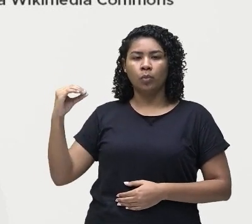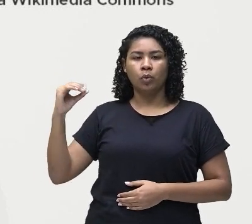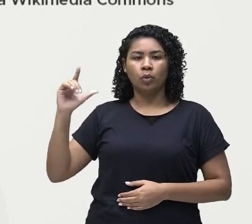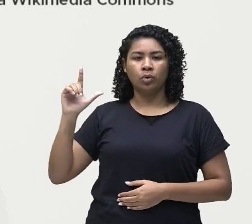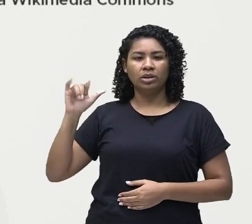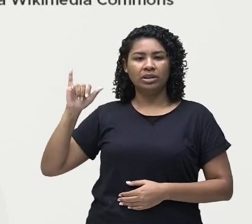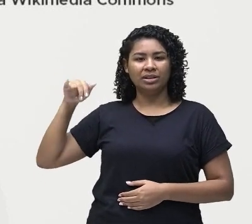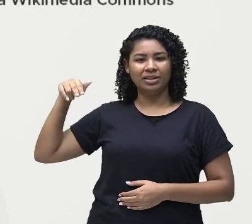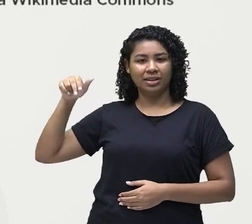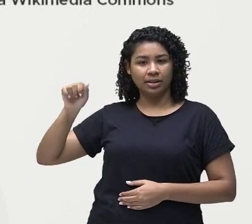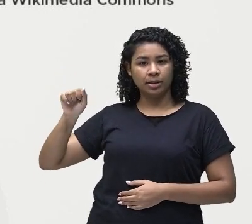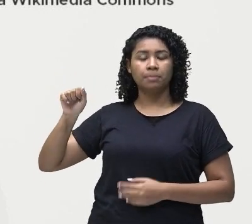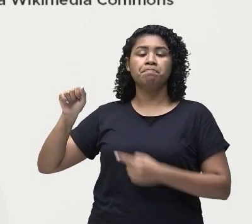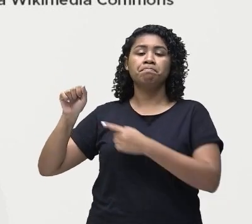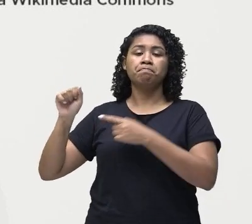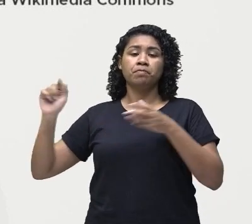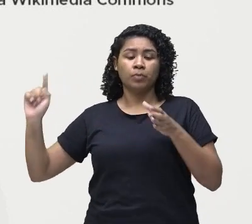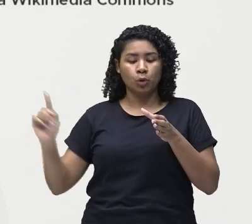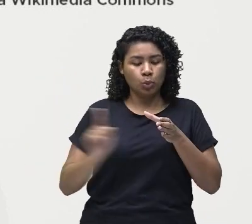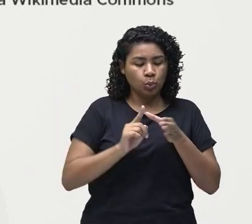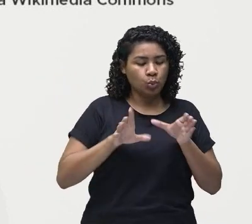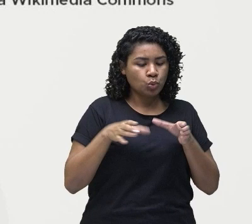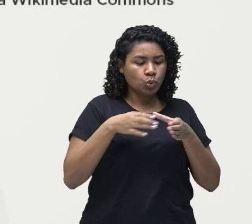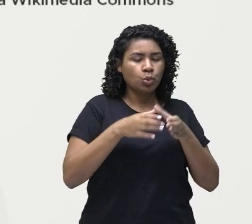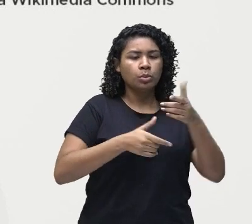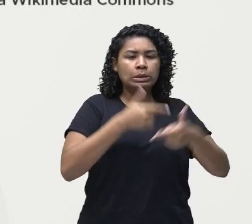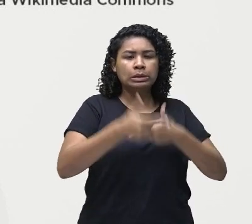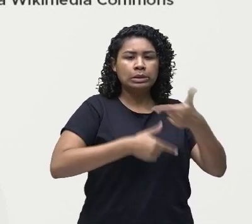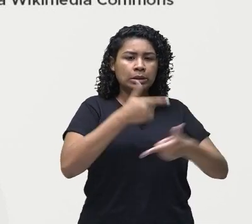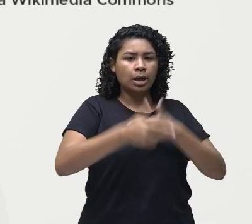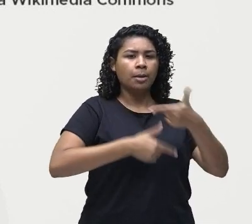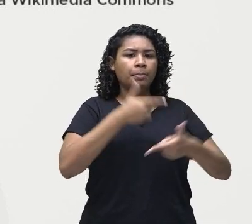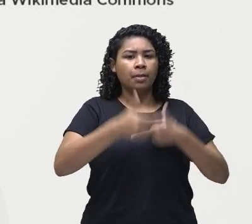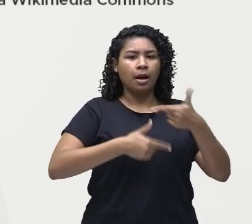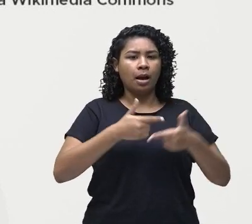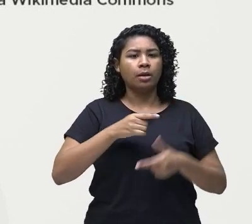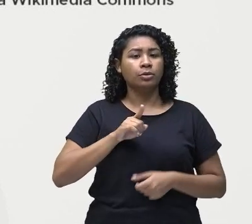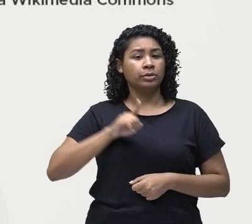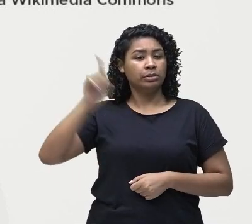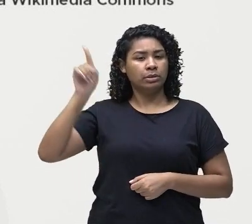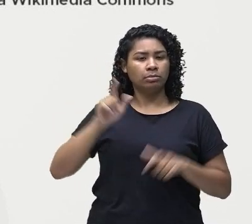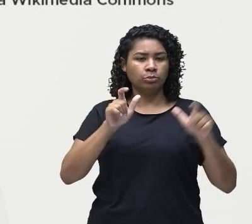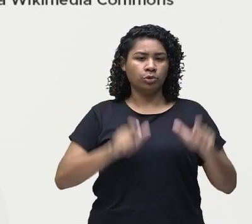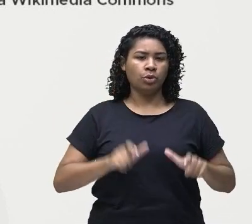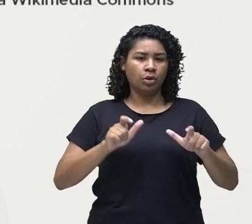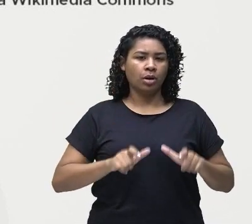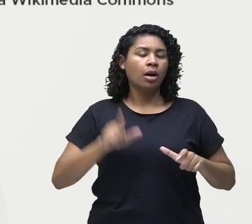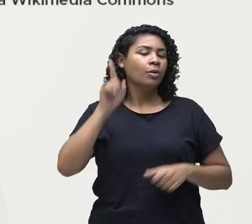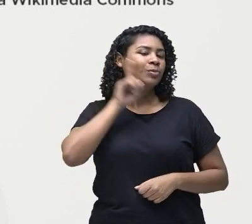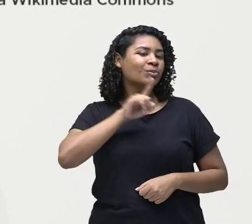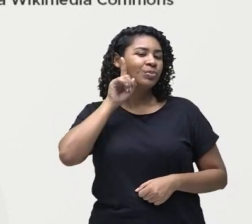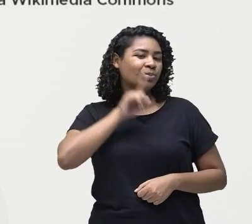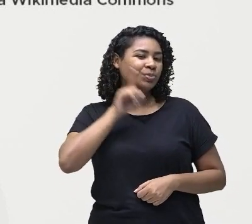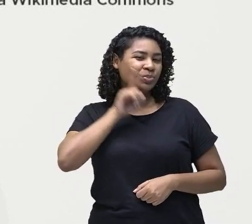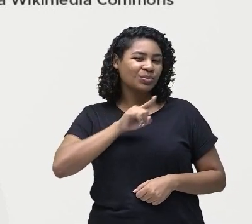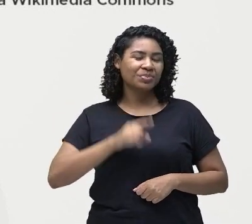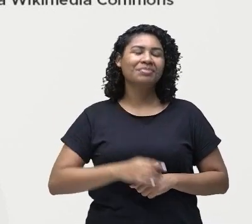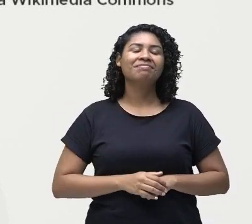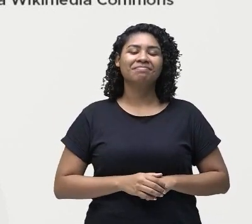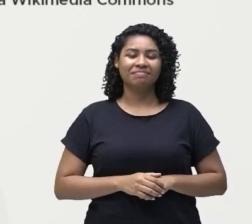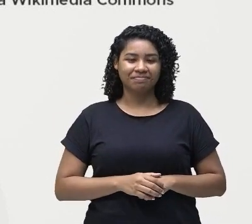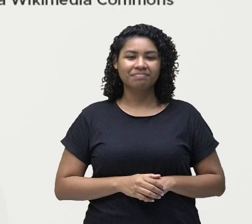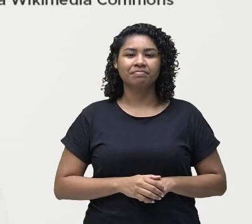Frank Sherwood Holland na Universidade da Califórnia, nos Estados Unidos.